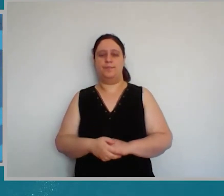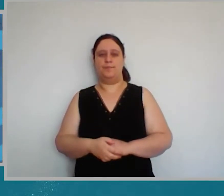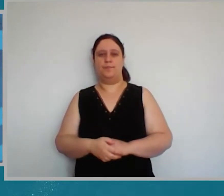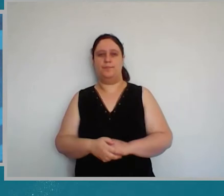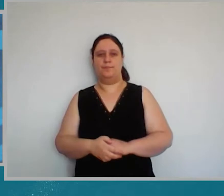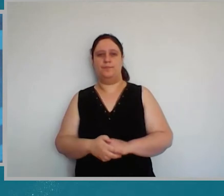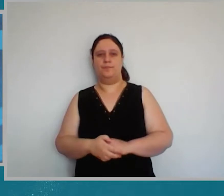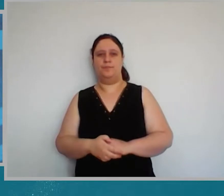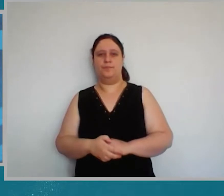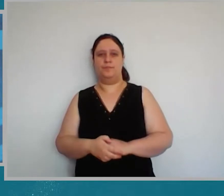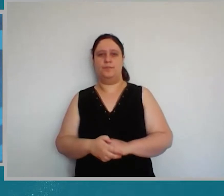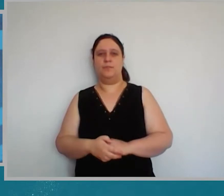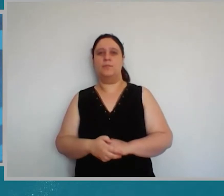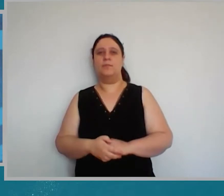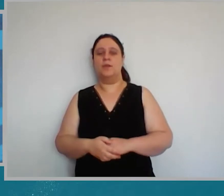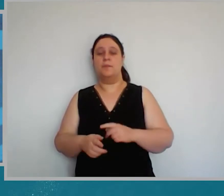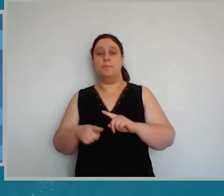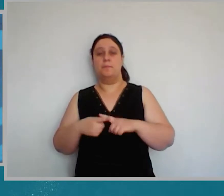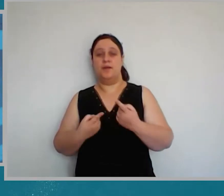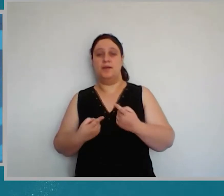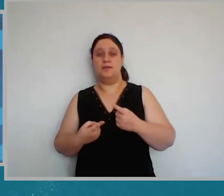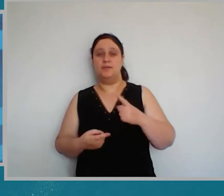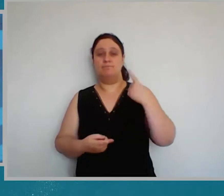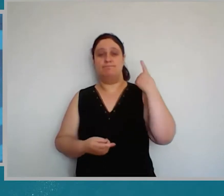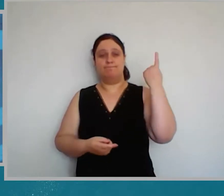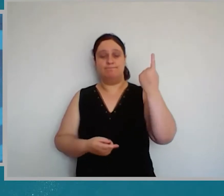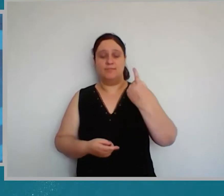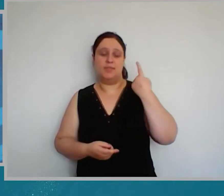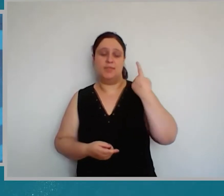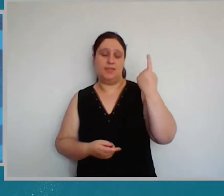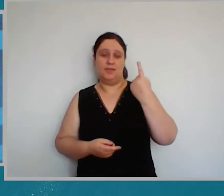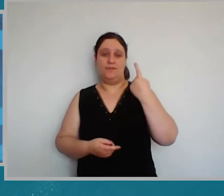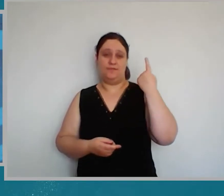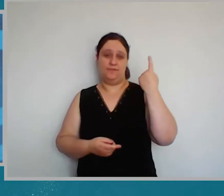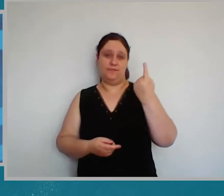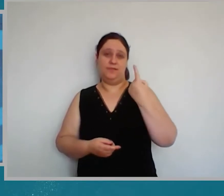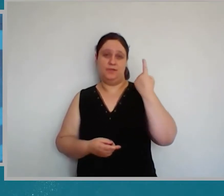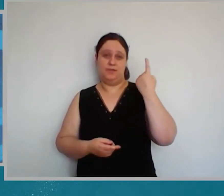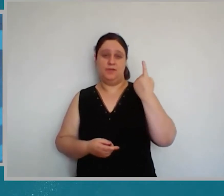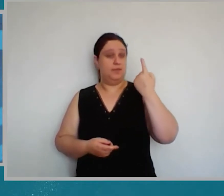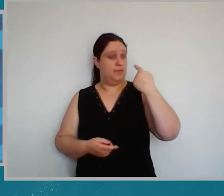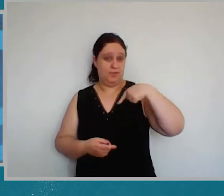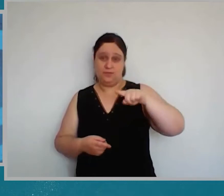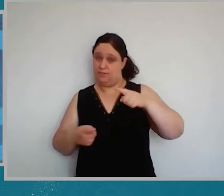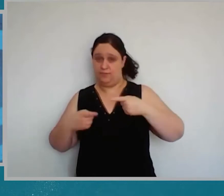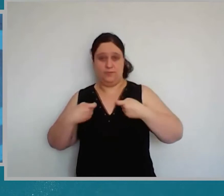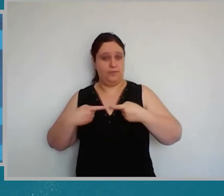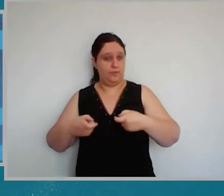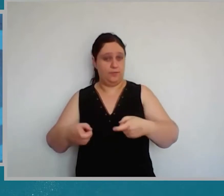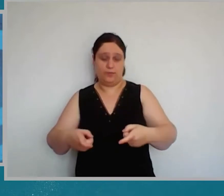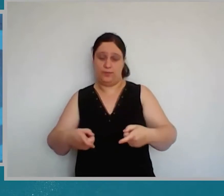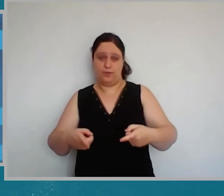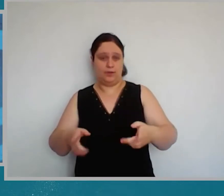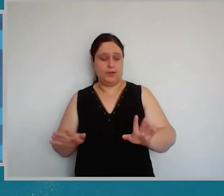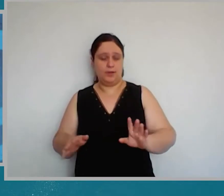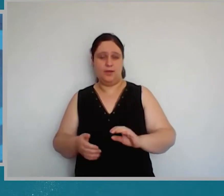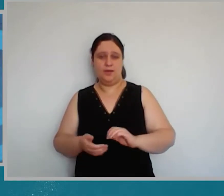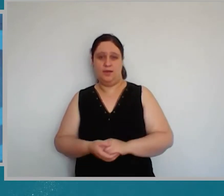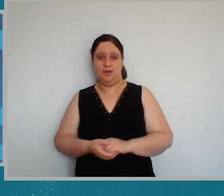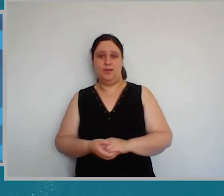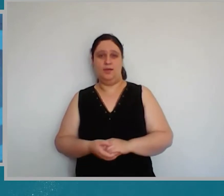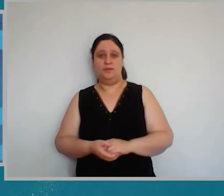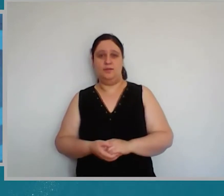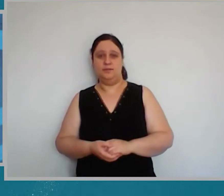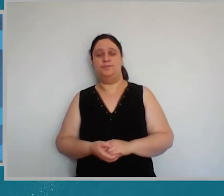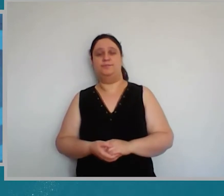Davi, por estar ali, né, não saiu à guerra, era tempo de sair à guerra, ele não foi à guerra, e nessa hora